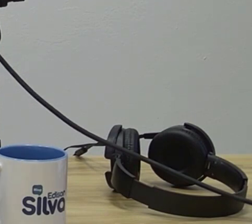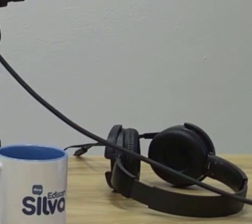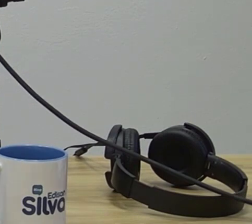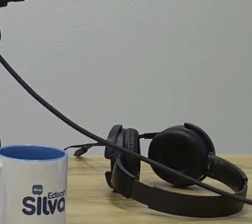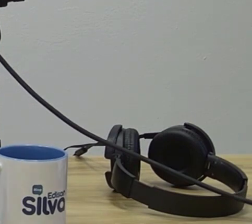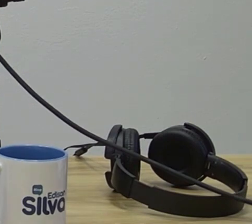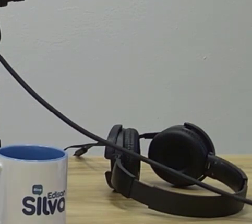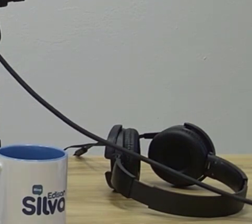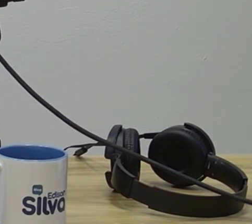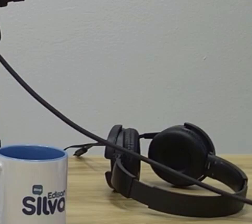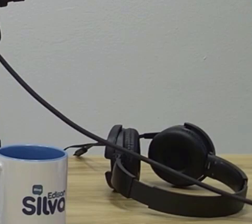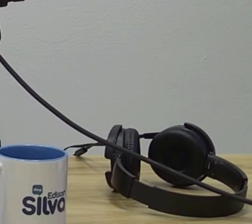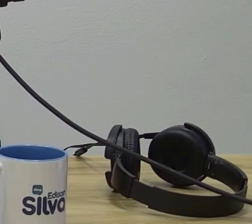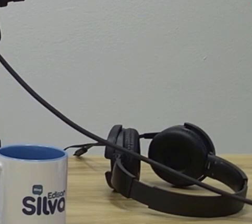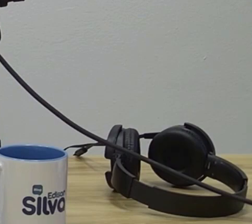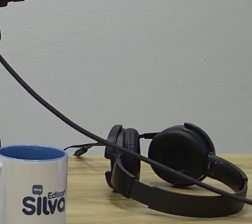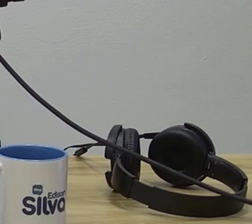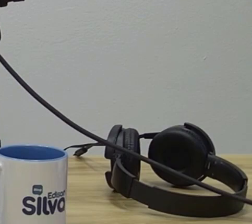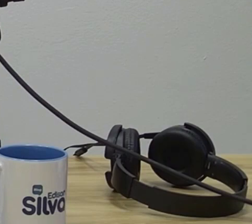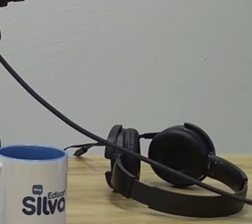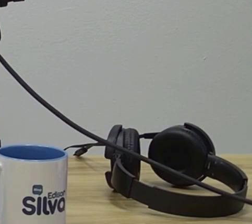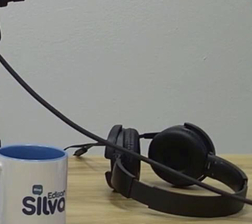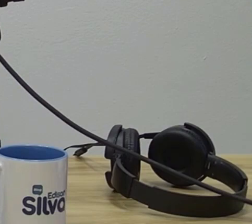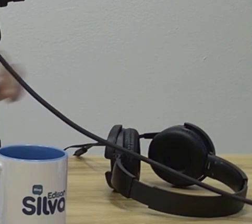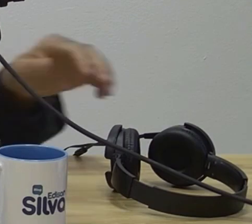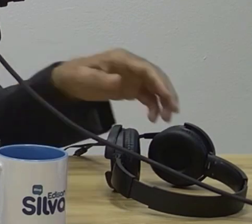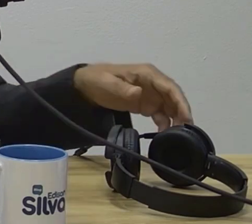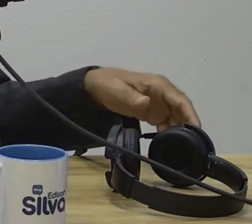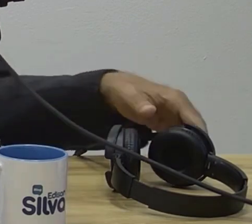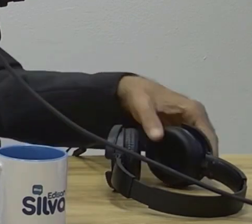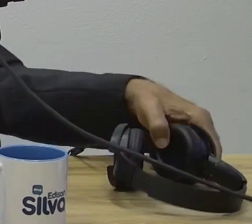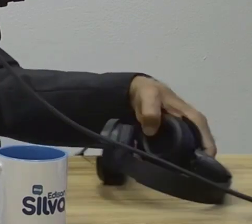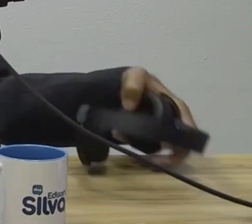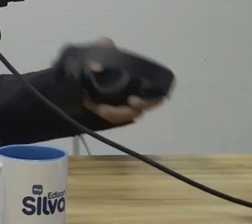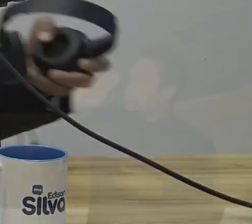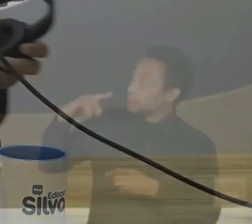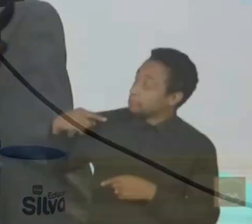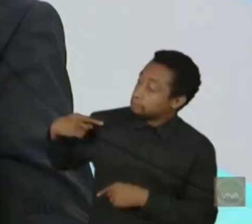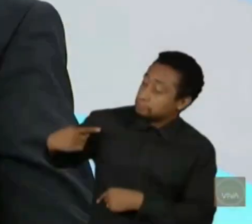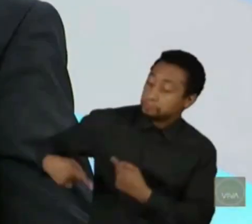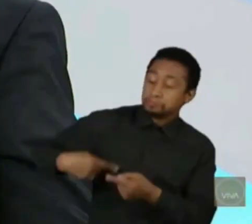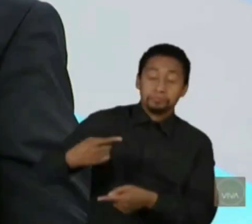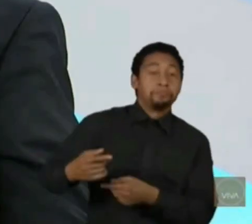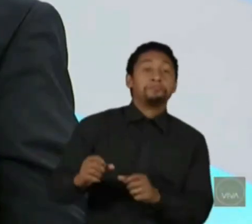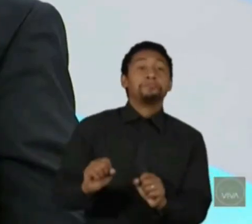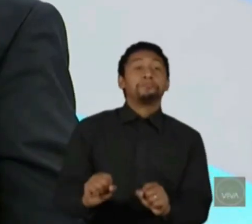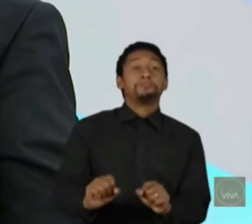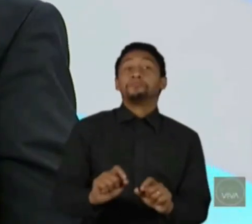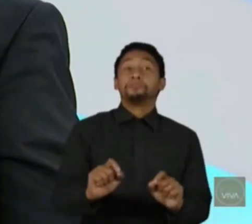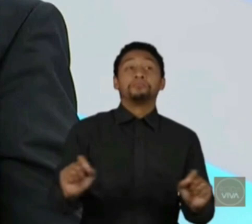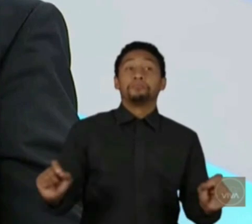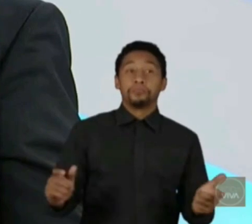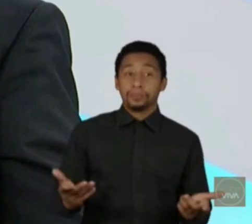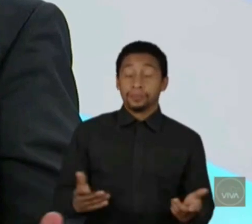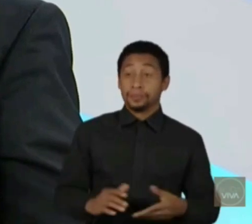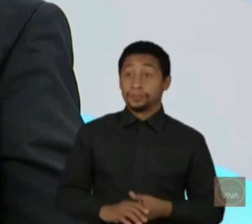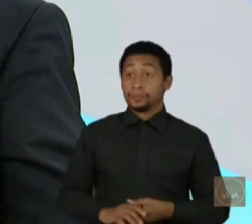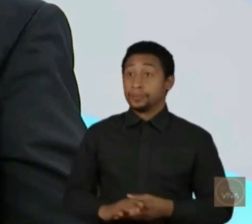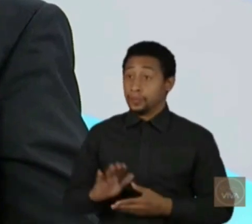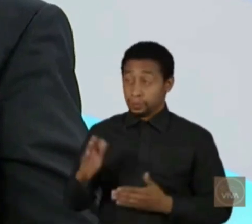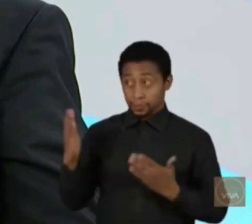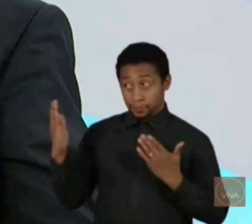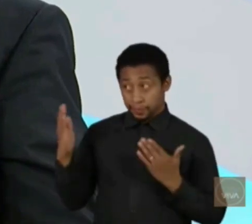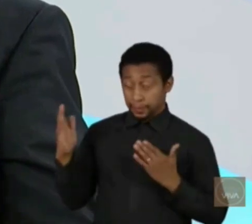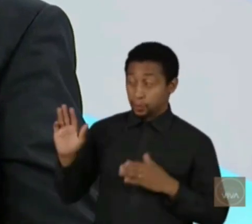da entrevista do senador Ciro Nogueira. Ao contrário do presidente Lula, que nunca fortaleceu